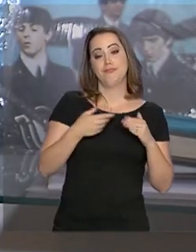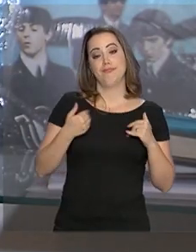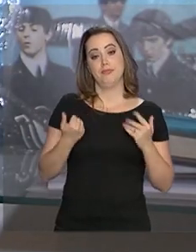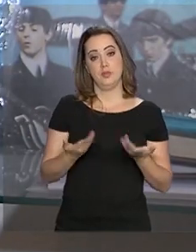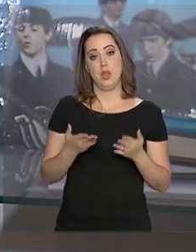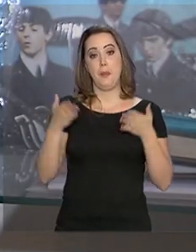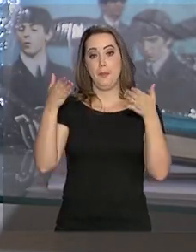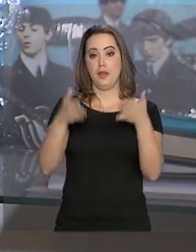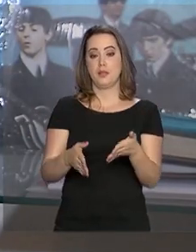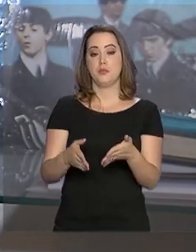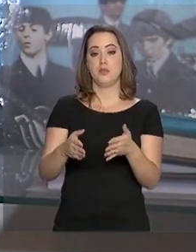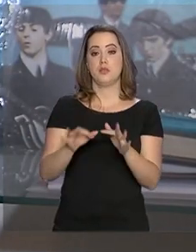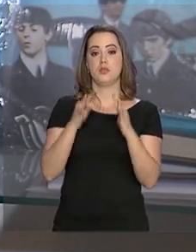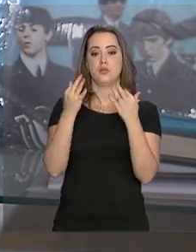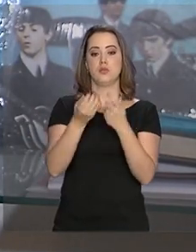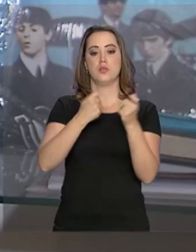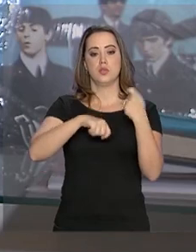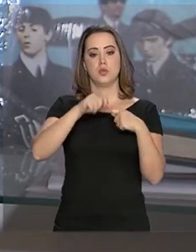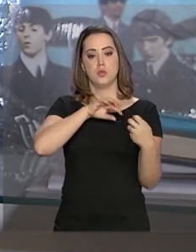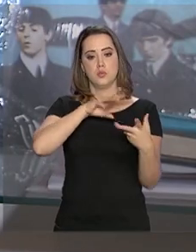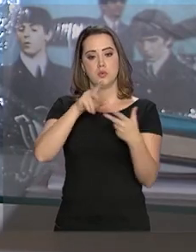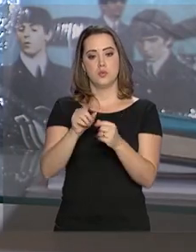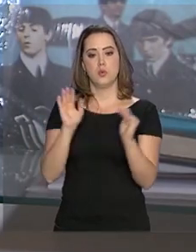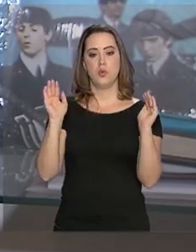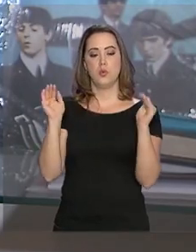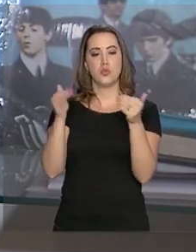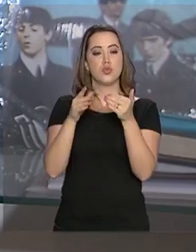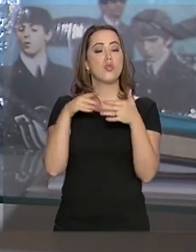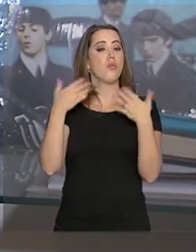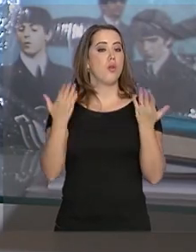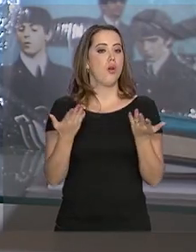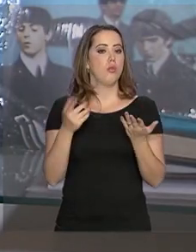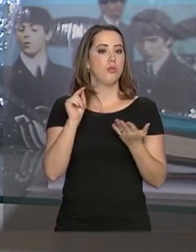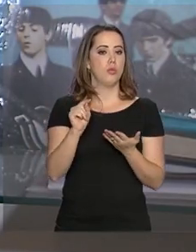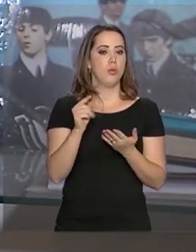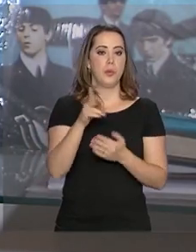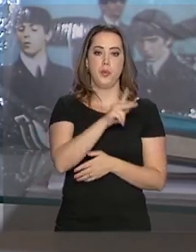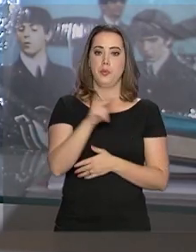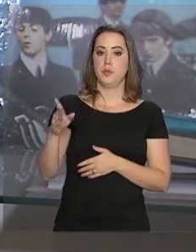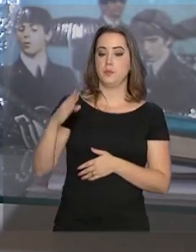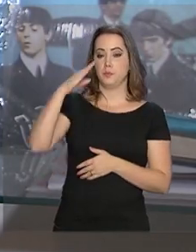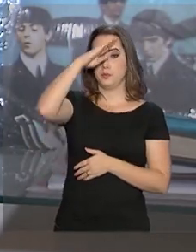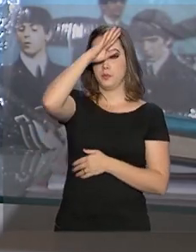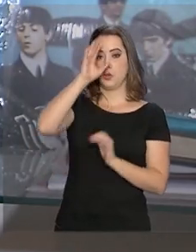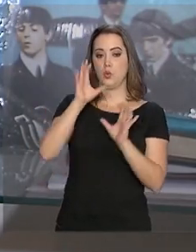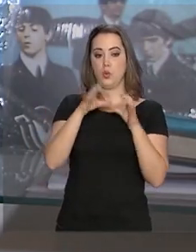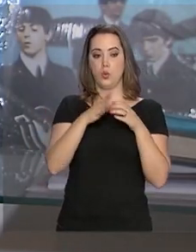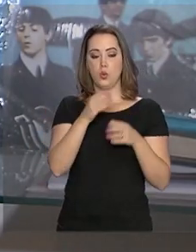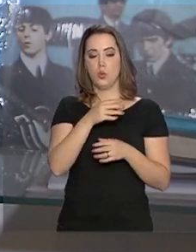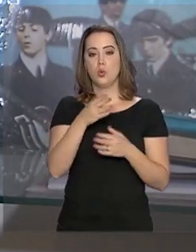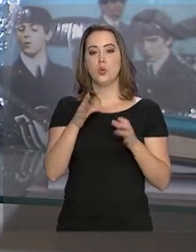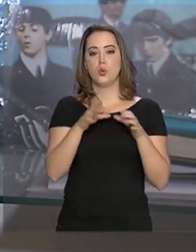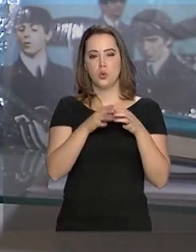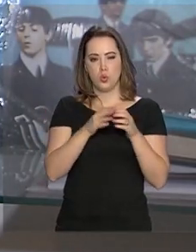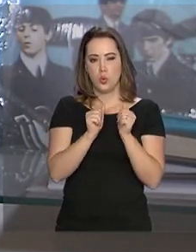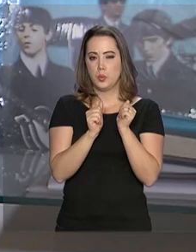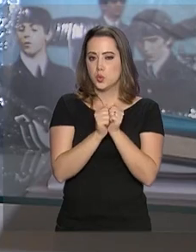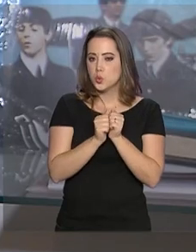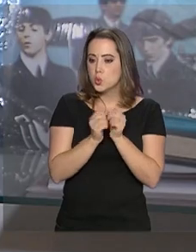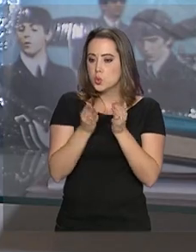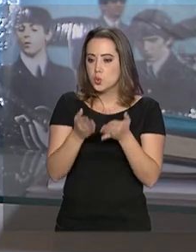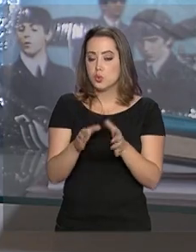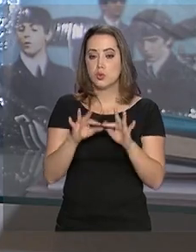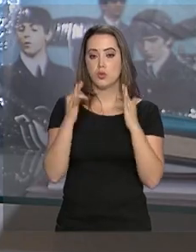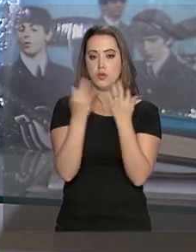participação do brasil no fórum econômico mundial tem esse objetivo que o presidente a impulsionarem a delegação que vá com ele o fórum